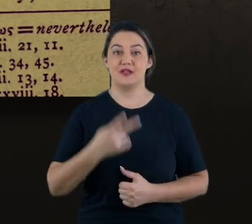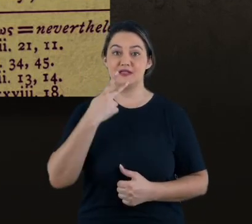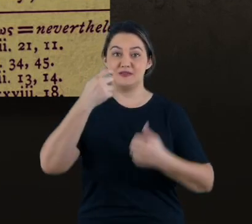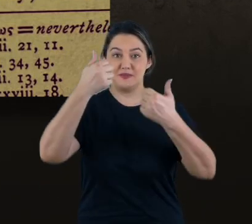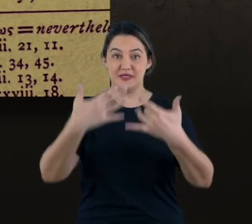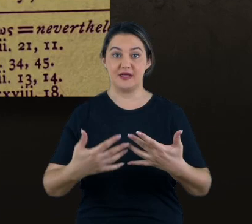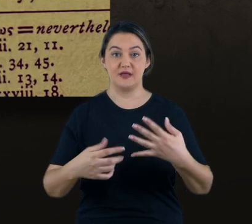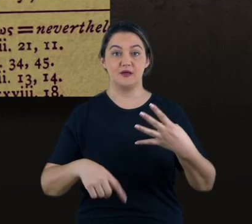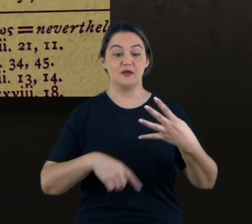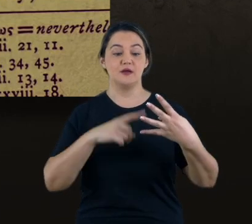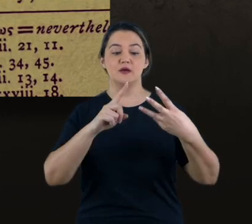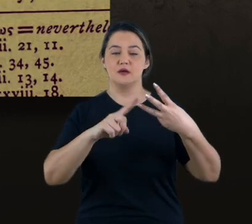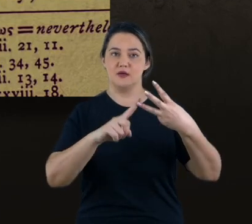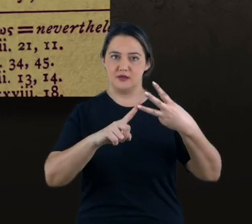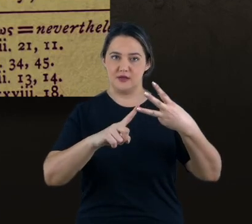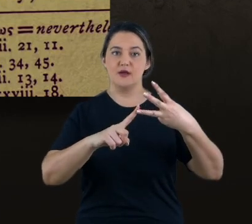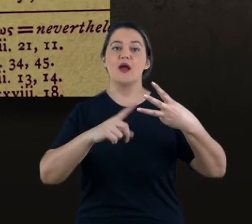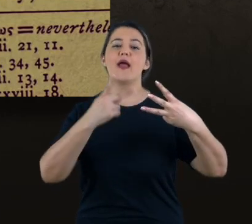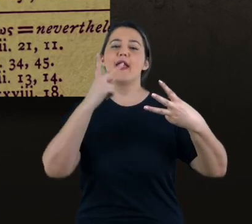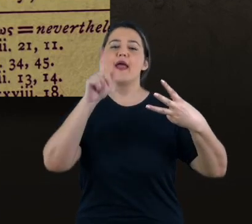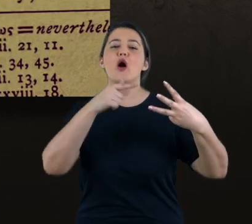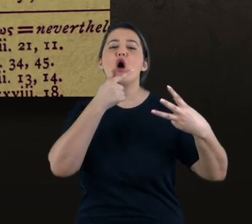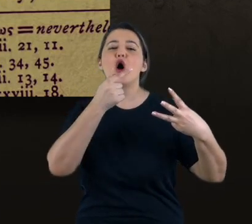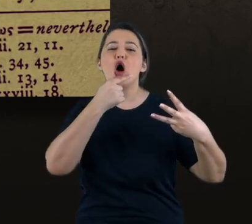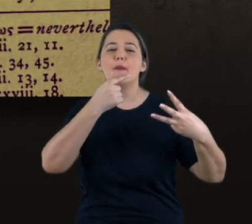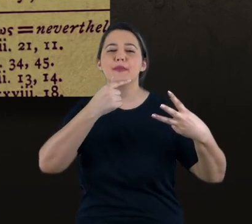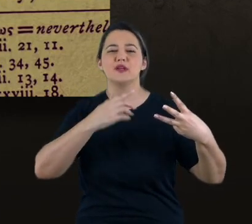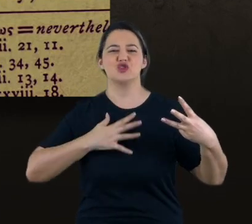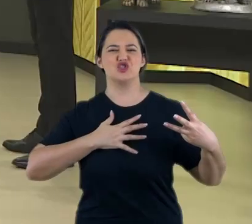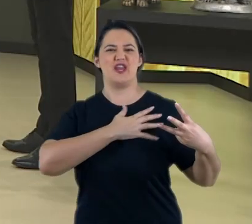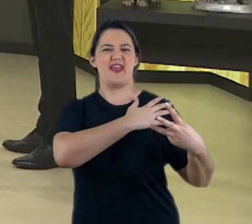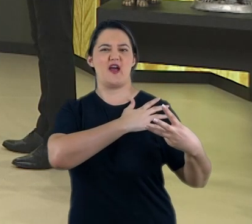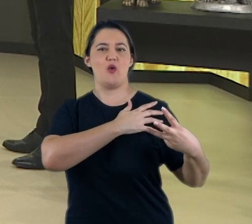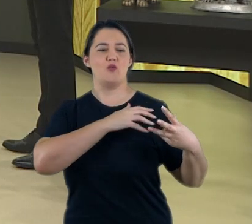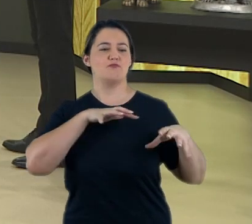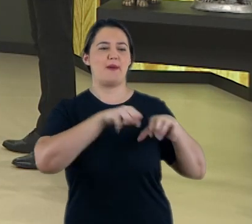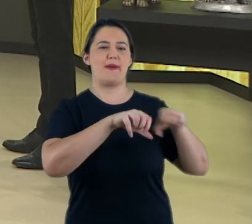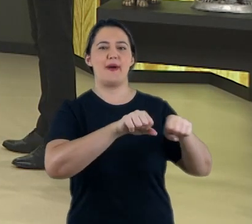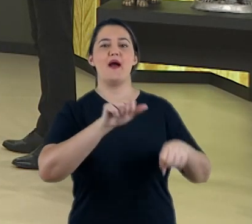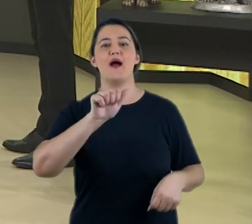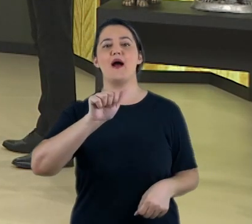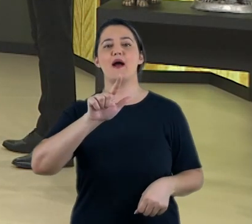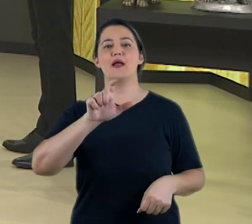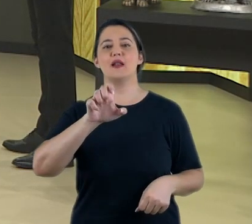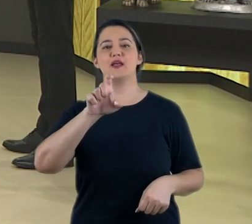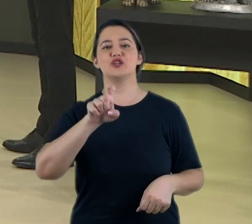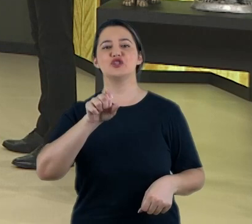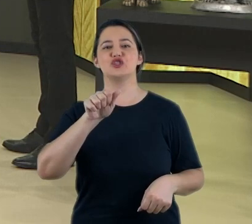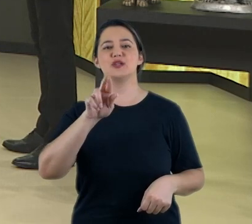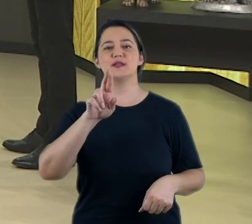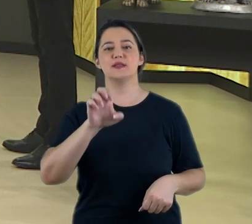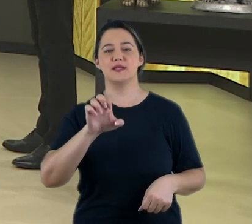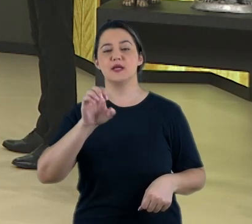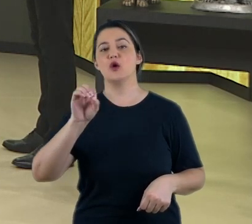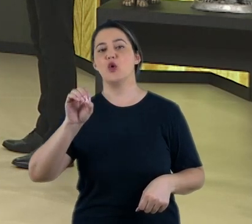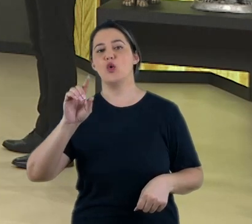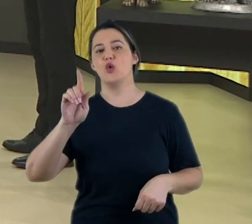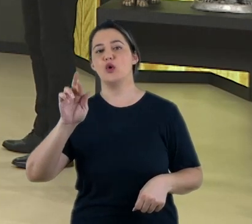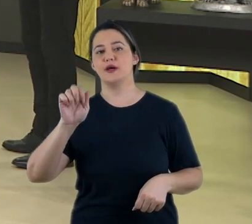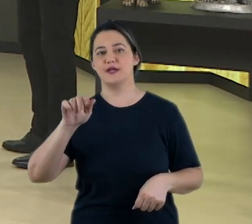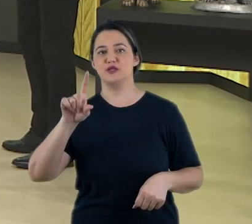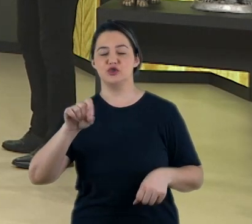falando do terceiro animal como sendo Alexandre o Grande, que quando morrendo, dividiu o seu reino em 4